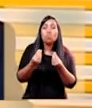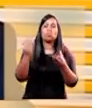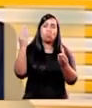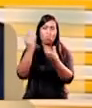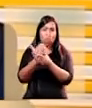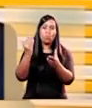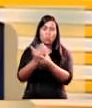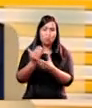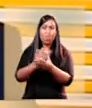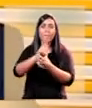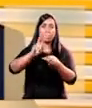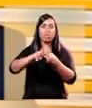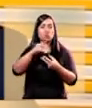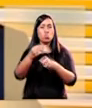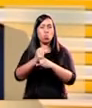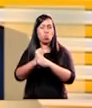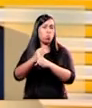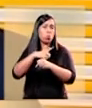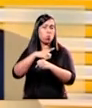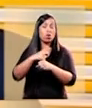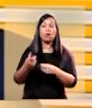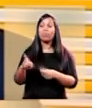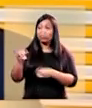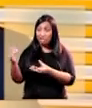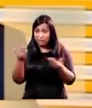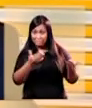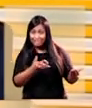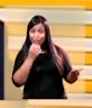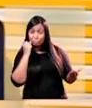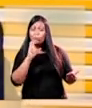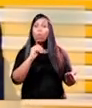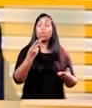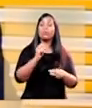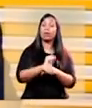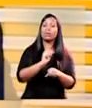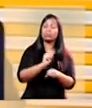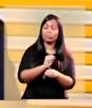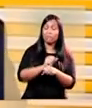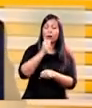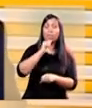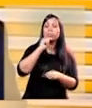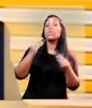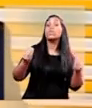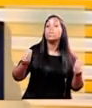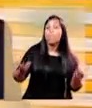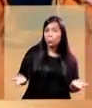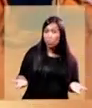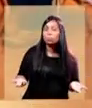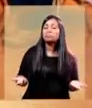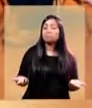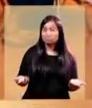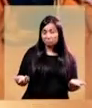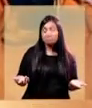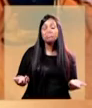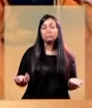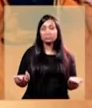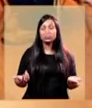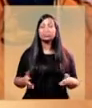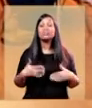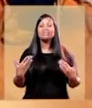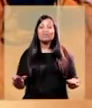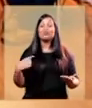situação. Você vai entregar essa criança para adoção? Ou você vai esperar essa mãe? Exatamente. Sendo que ela está manifestando esse desejo,